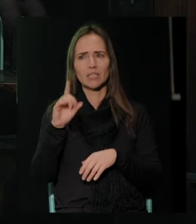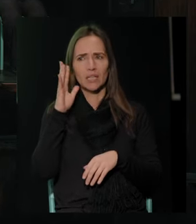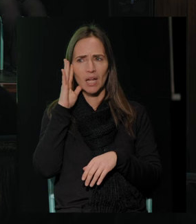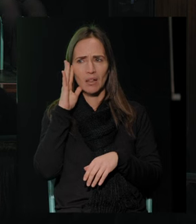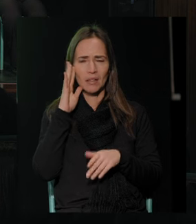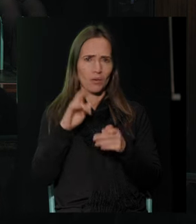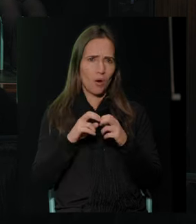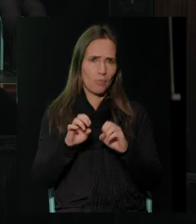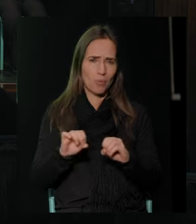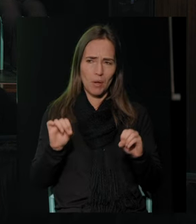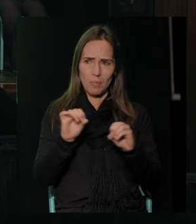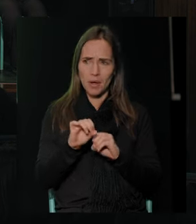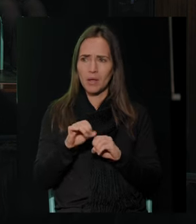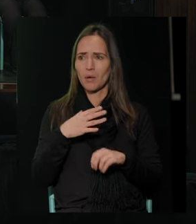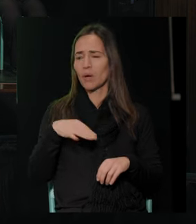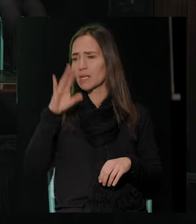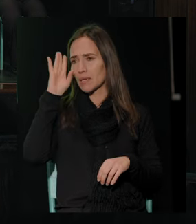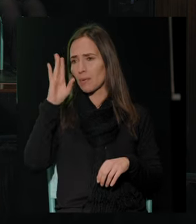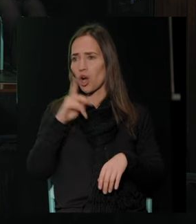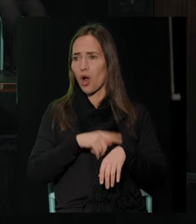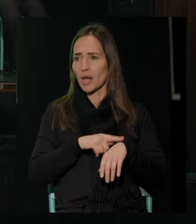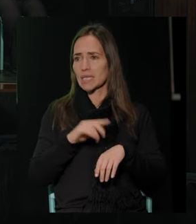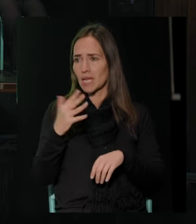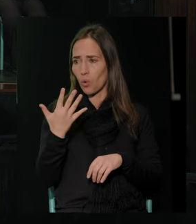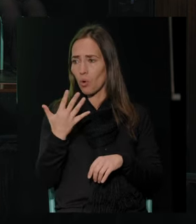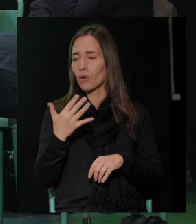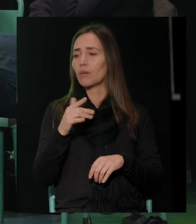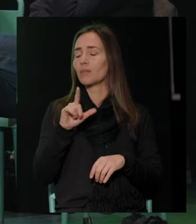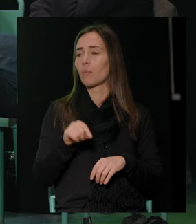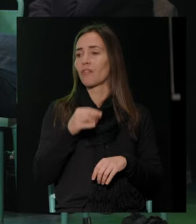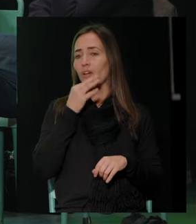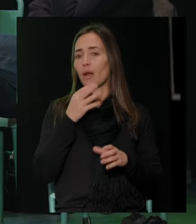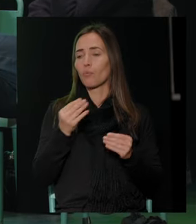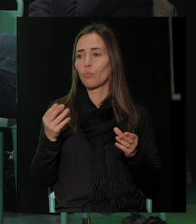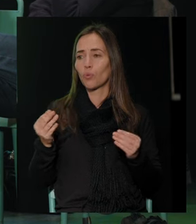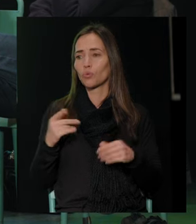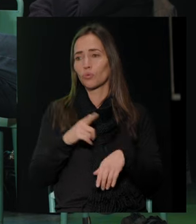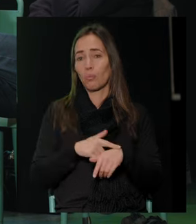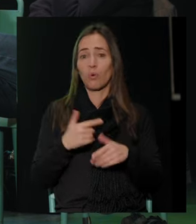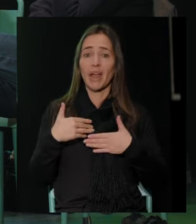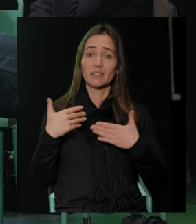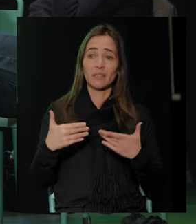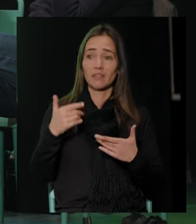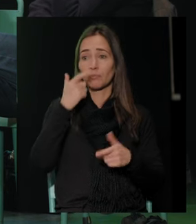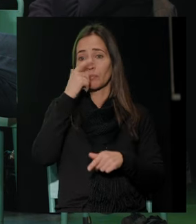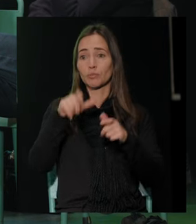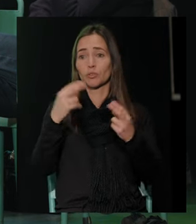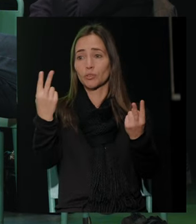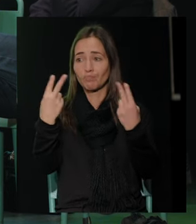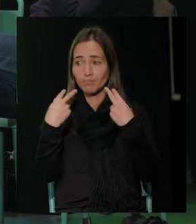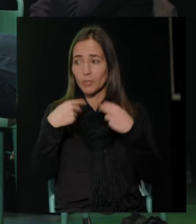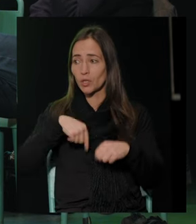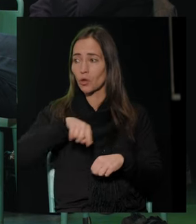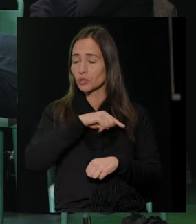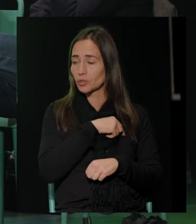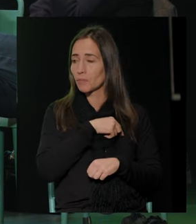Eu queria saber as horas... Temos, são 5, não é? Também falar todo muito tempo é cansativo para a assistência.